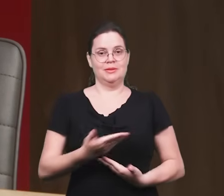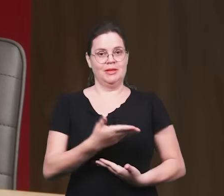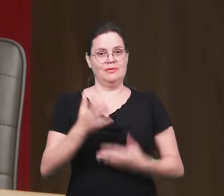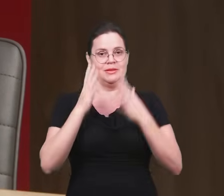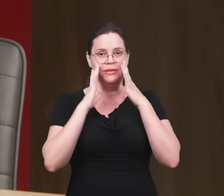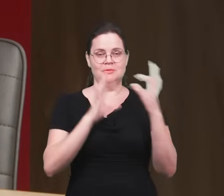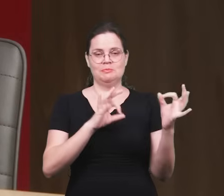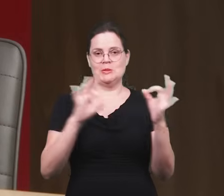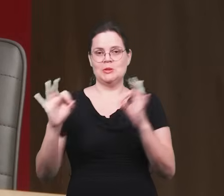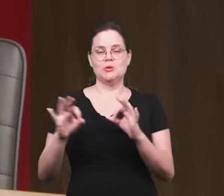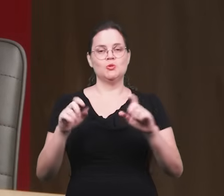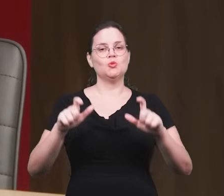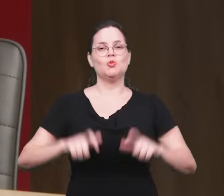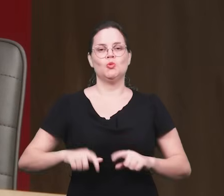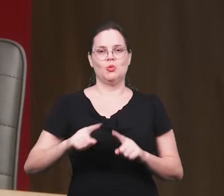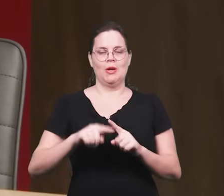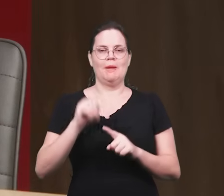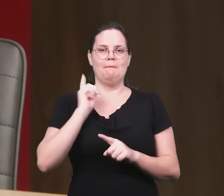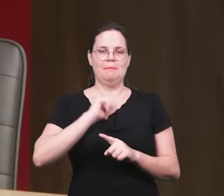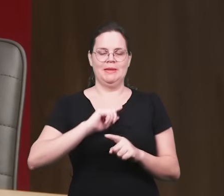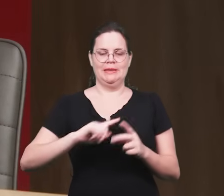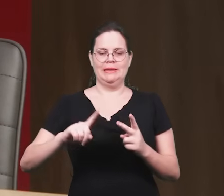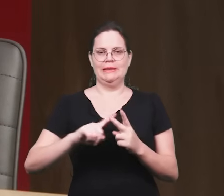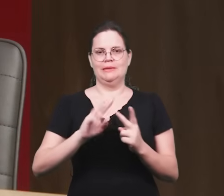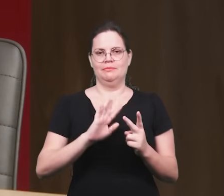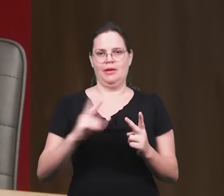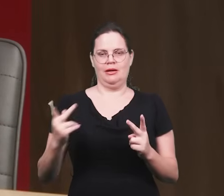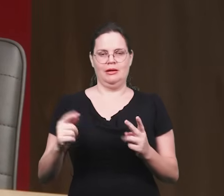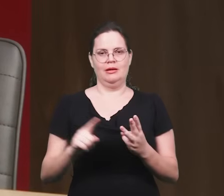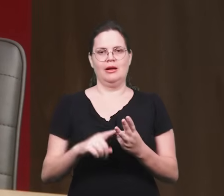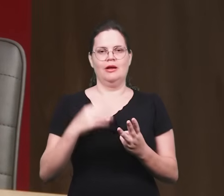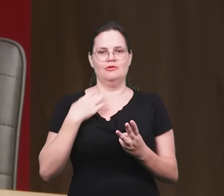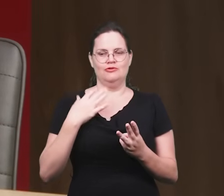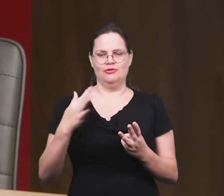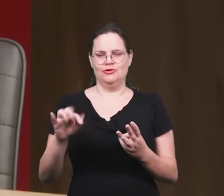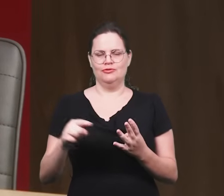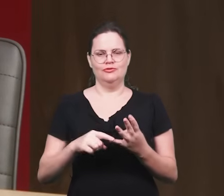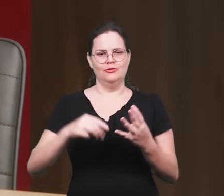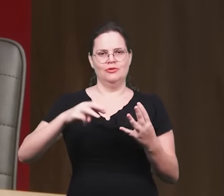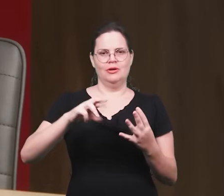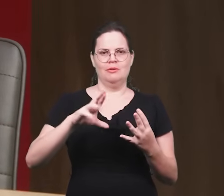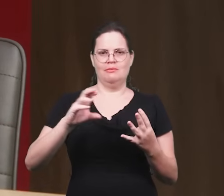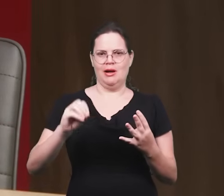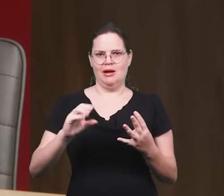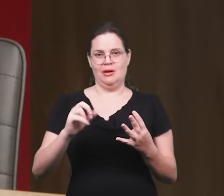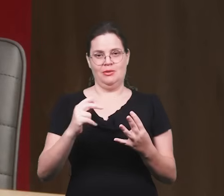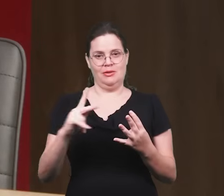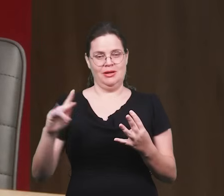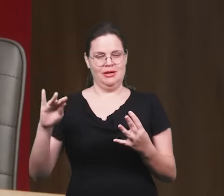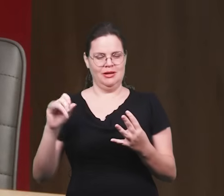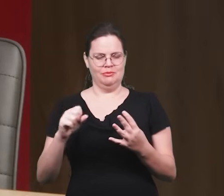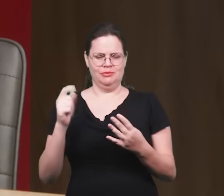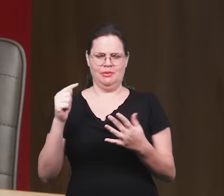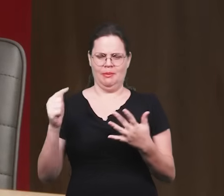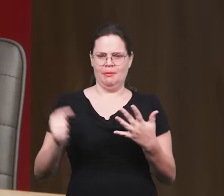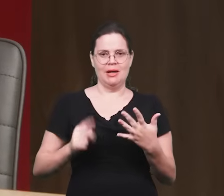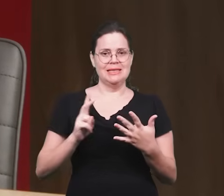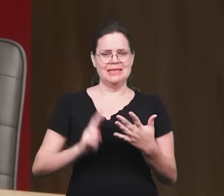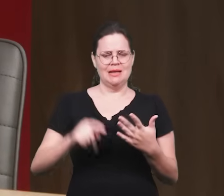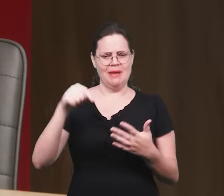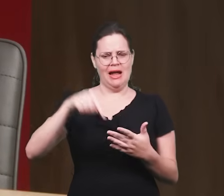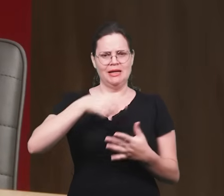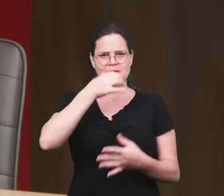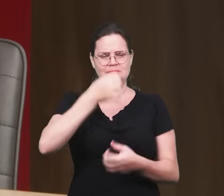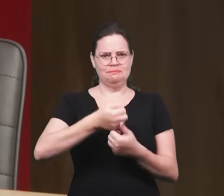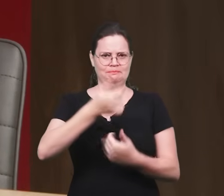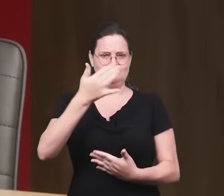irmãos de Minas Gerais, de Belo Horizonte, Juiz de Fora, Mário Campos, Itabira, que sempre deixam